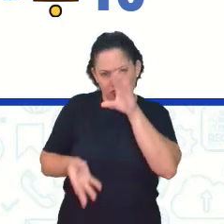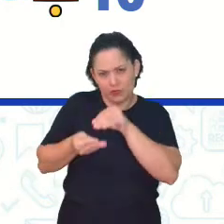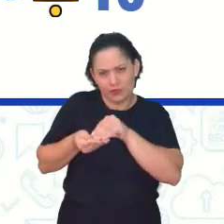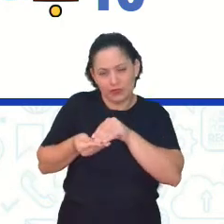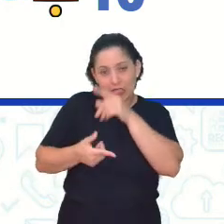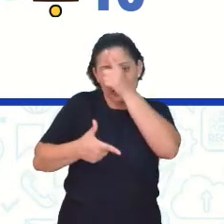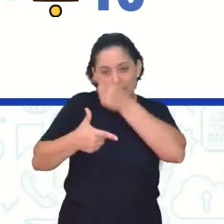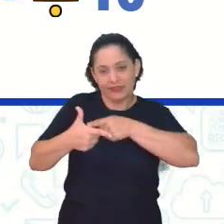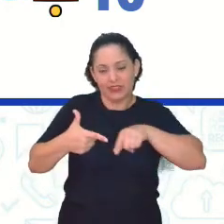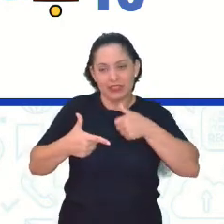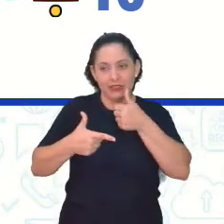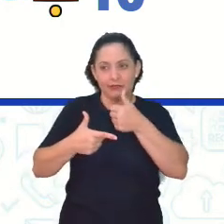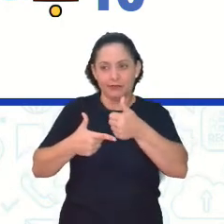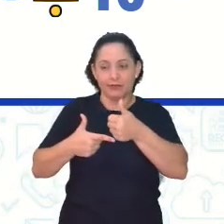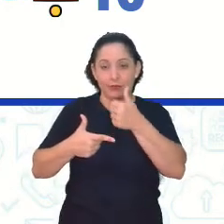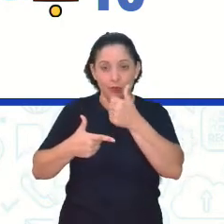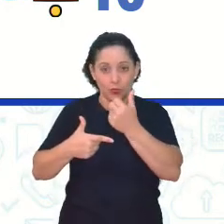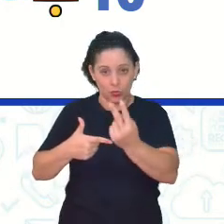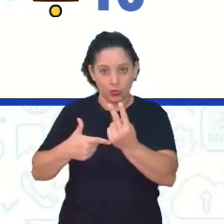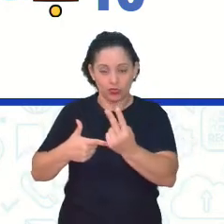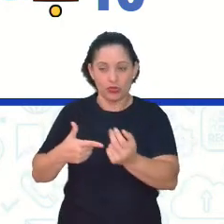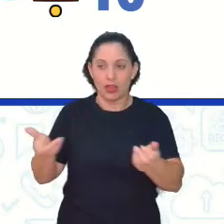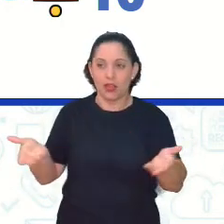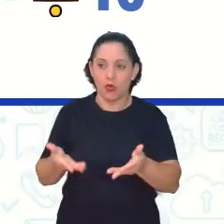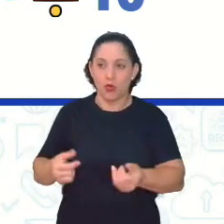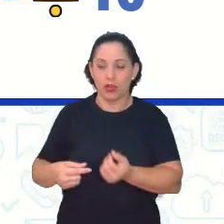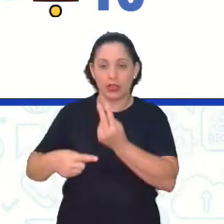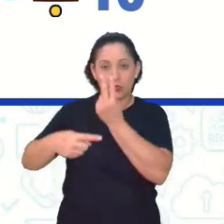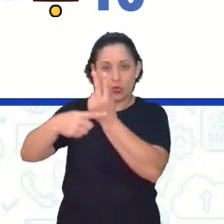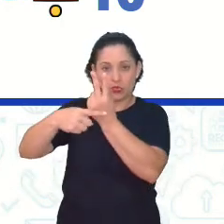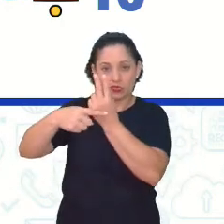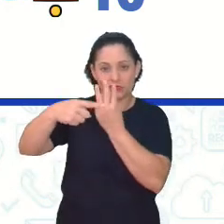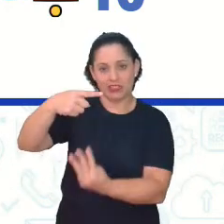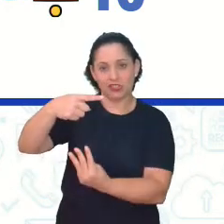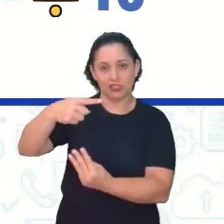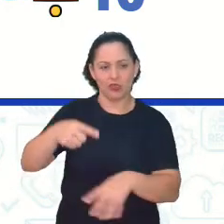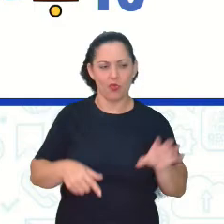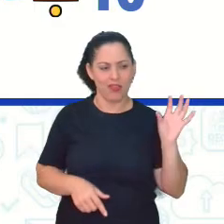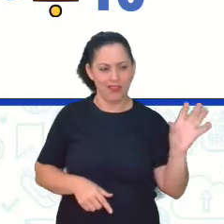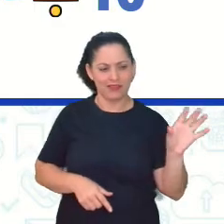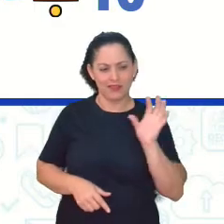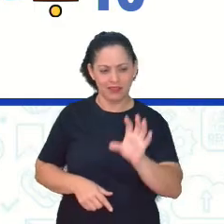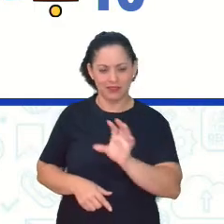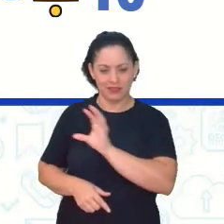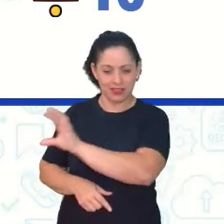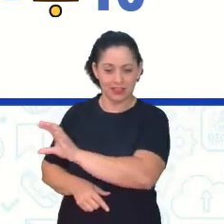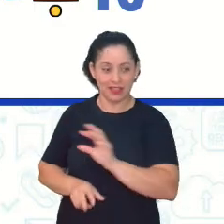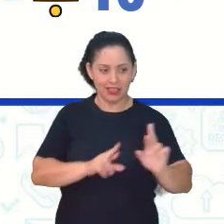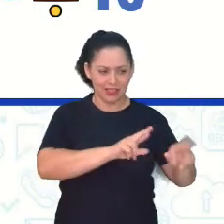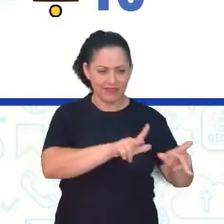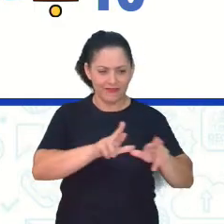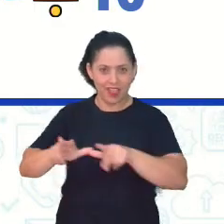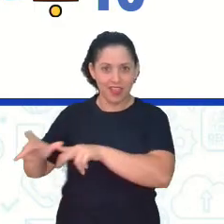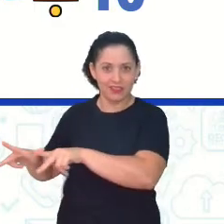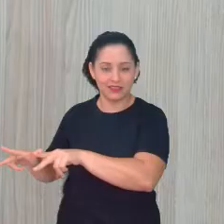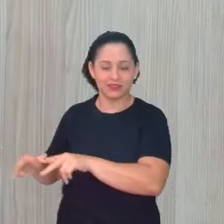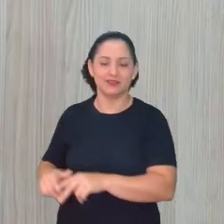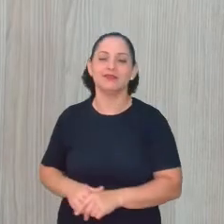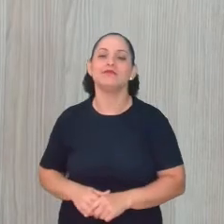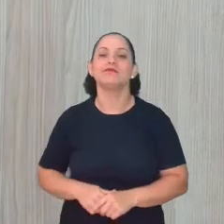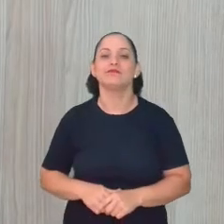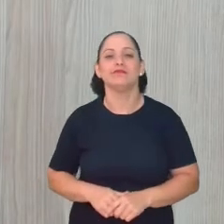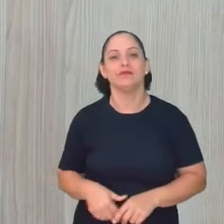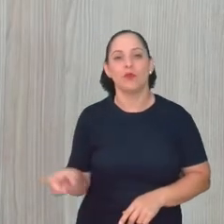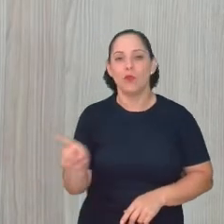coisa, dá 2 está para 3. Então, pode notar que a gente tem aí 3 razões diferentes, certo? Isso quer dizer então, que não é... Não